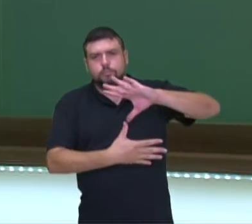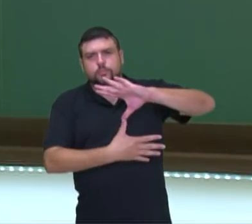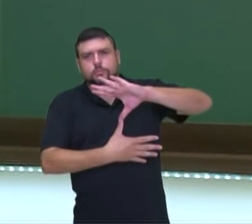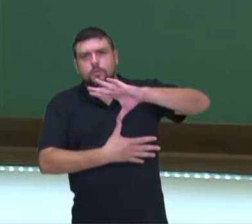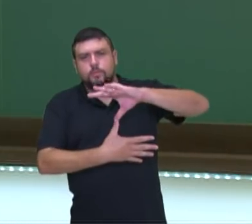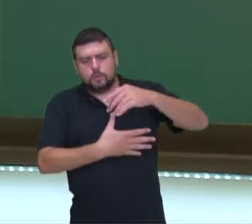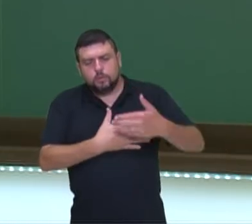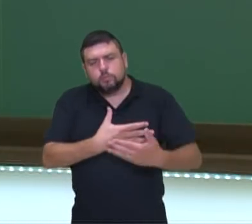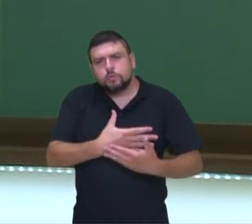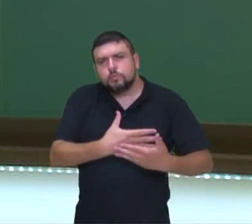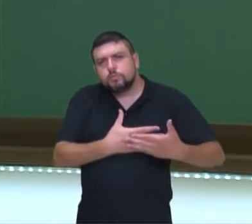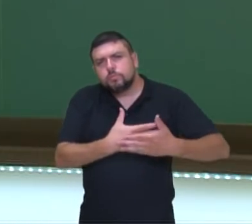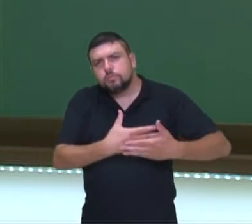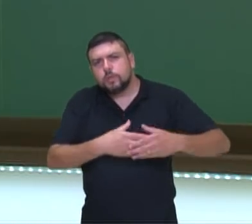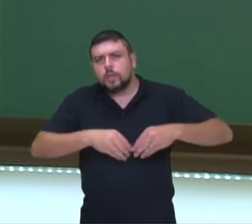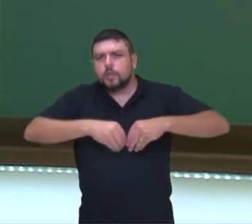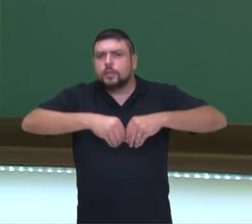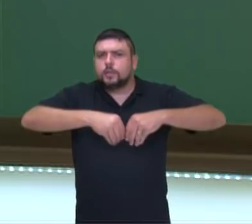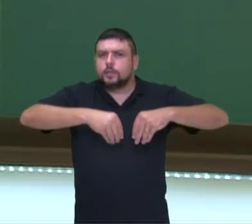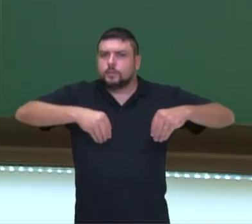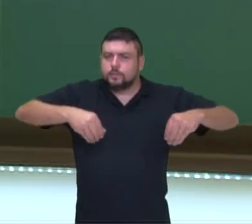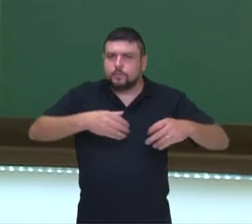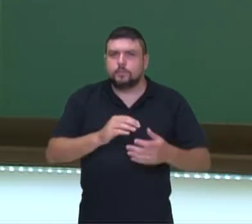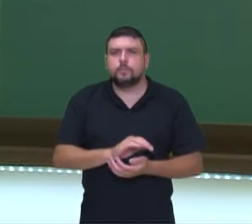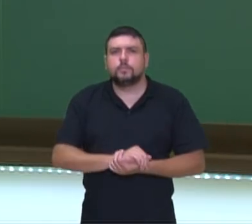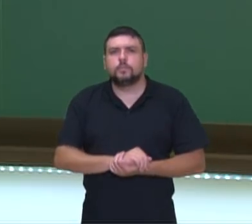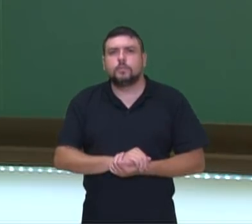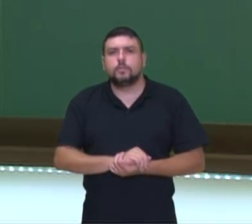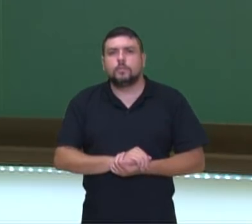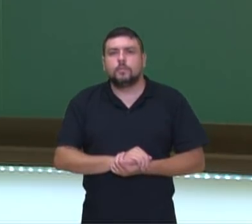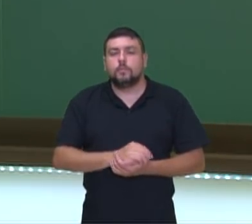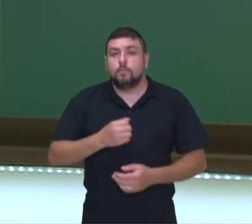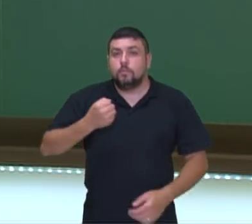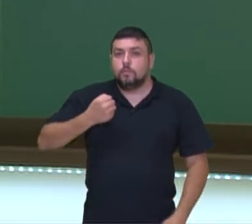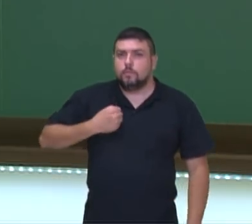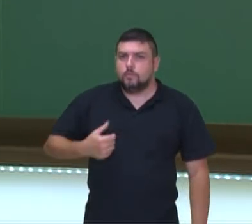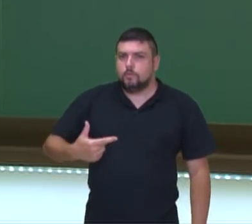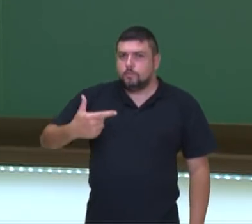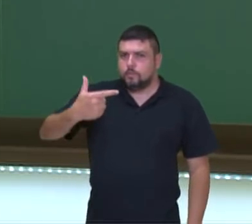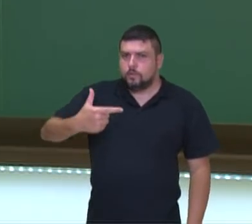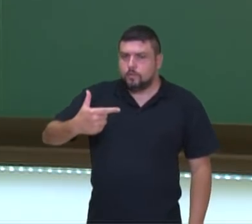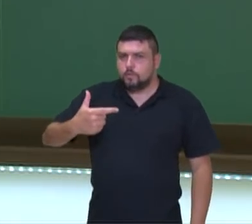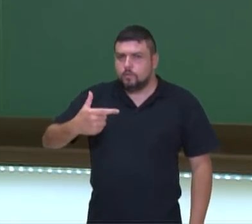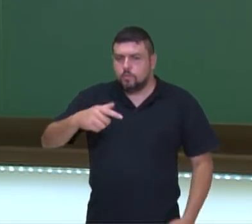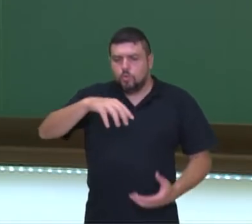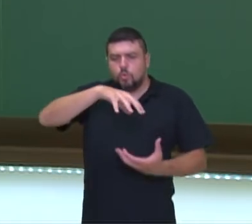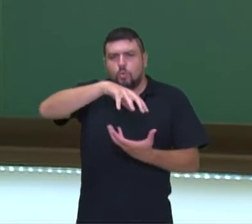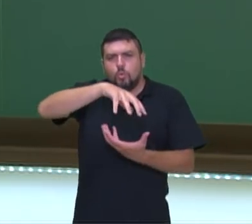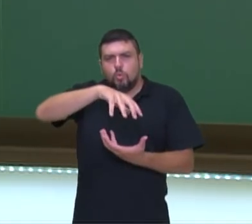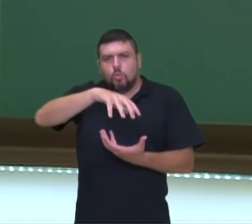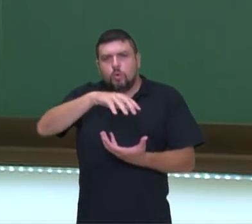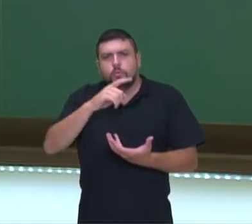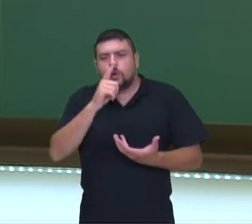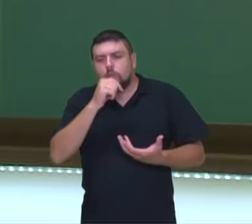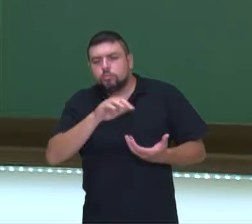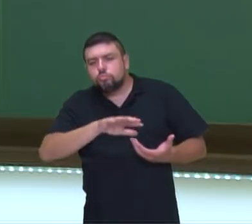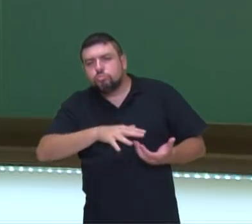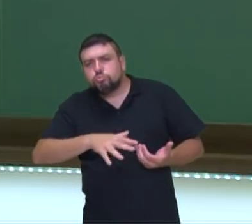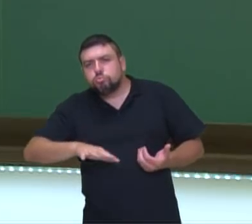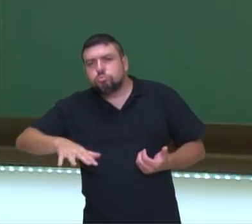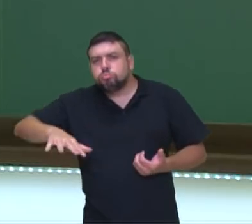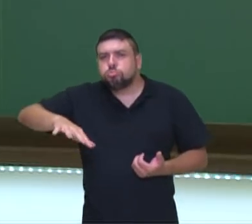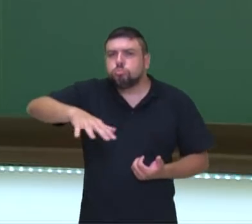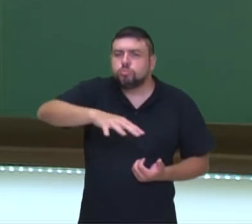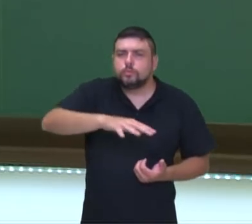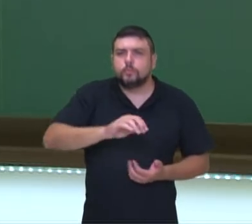a representação da crosta continental. E o número 2 ali em cima do azul, do oceano, mostrando a crosta